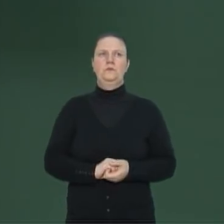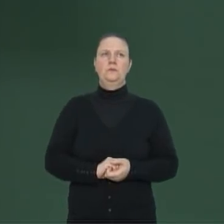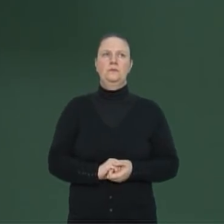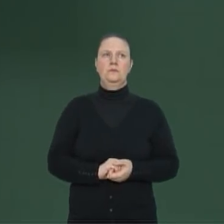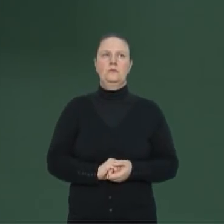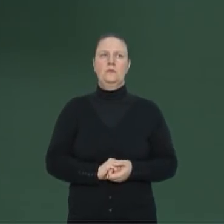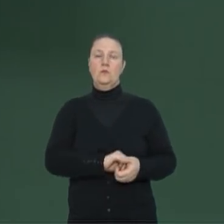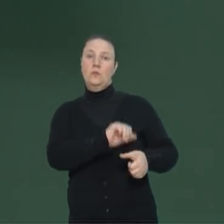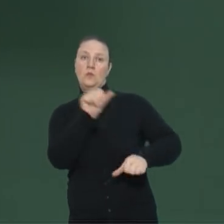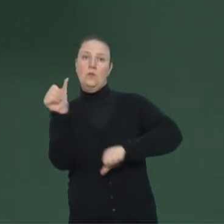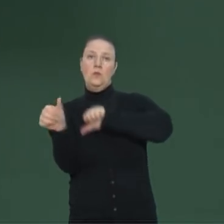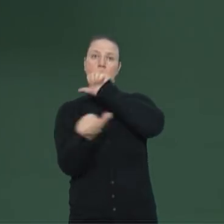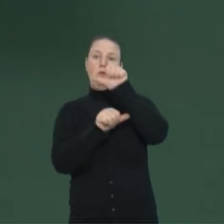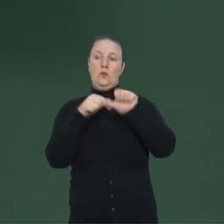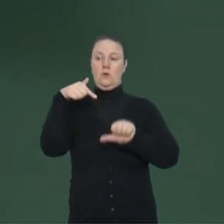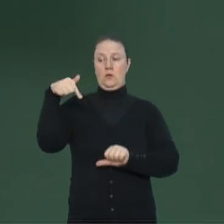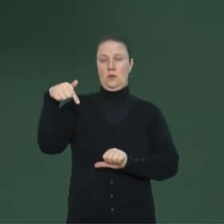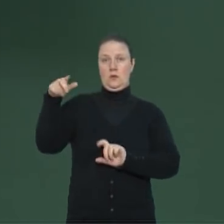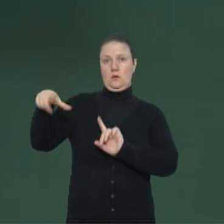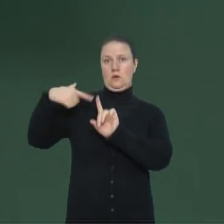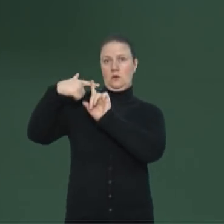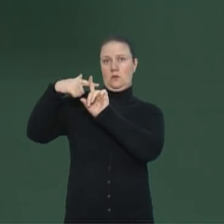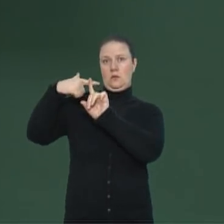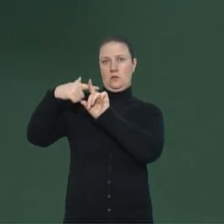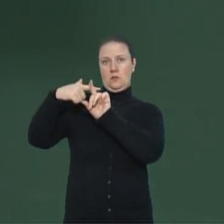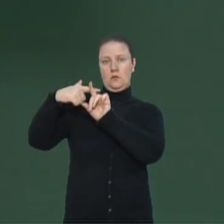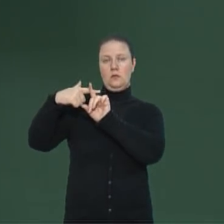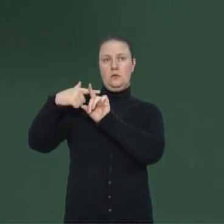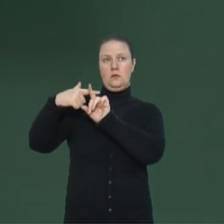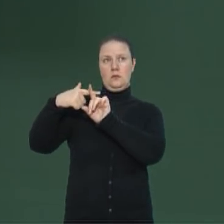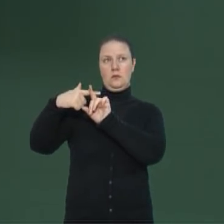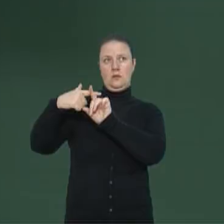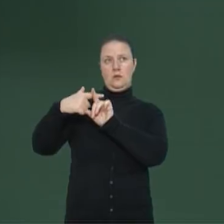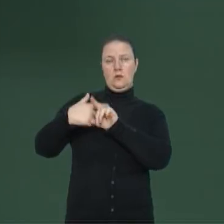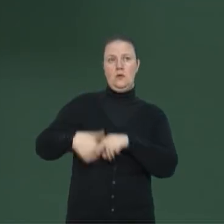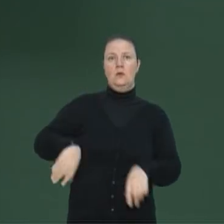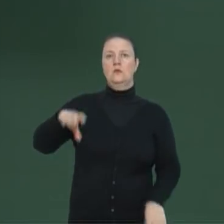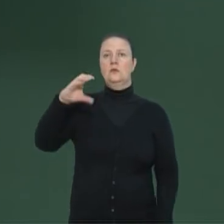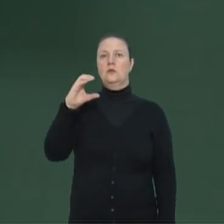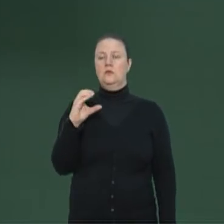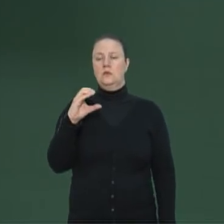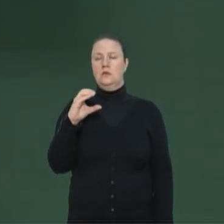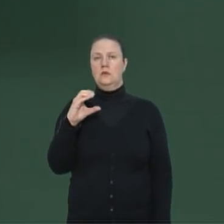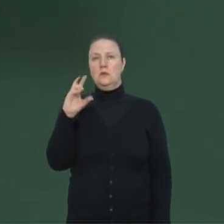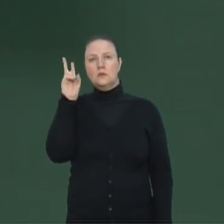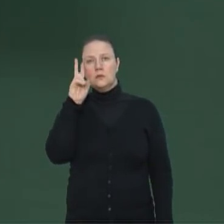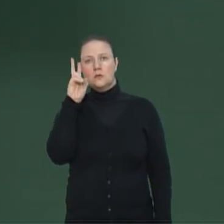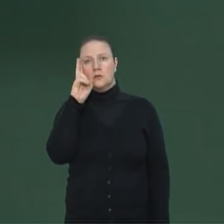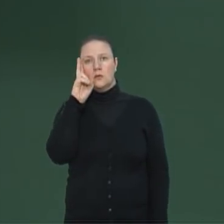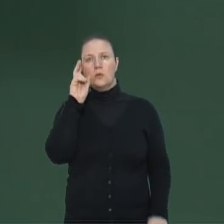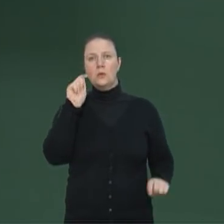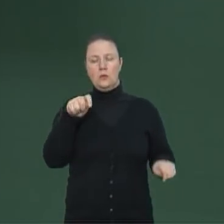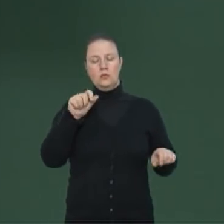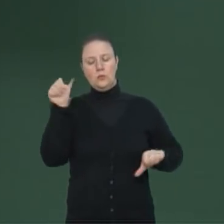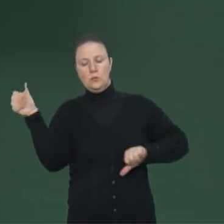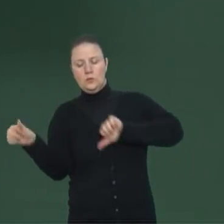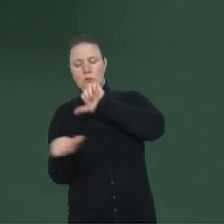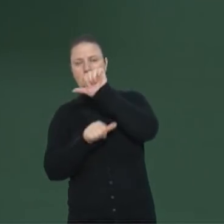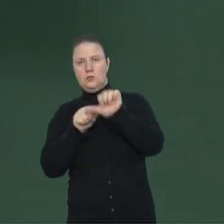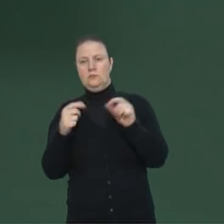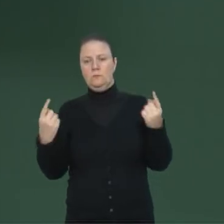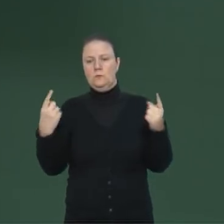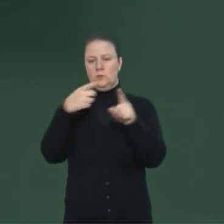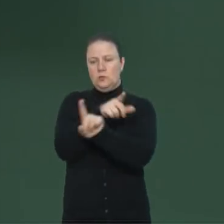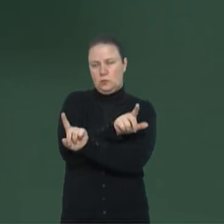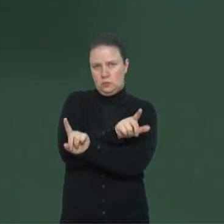7 para lá positivo. Beleza? O termo C, você manda para o outro lado. Se você lembrar lá como a gente deduziu a fórmula de Bhaskara, foi sempre mandando o C para o